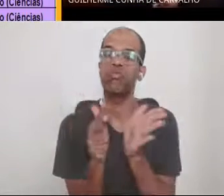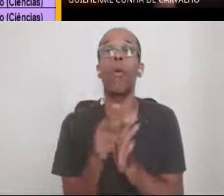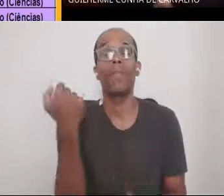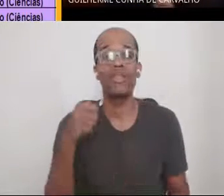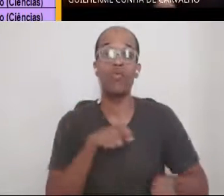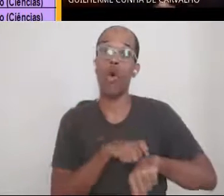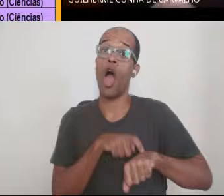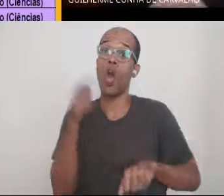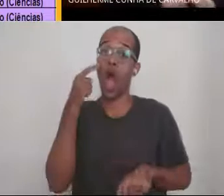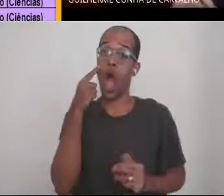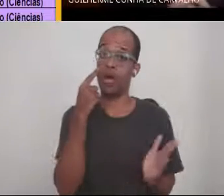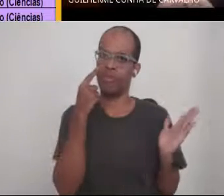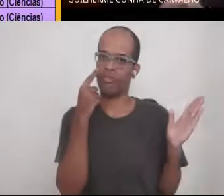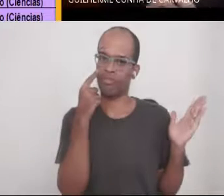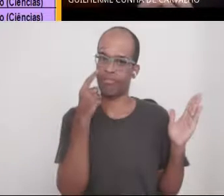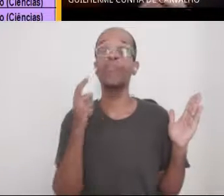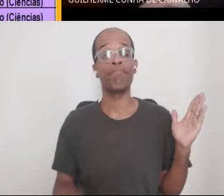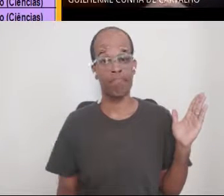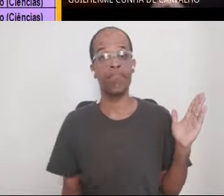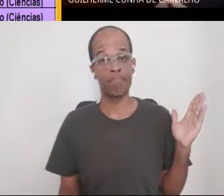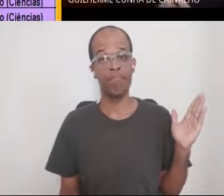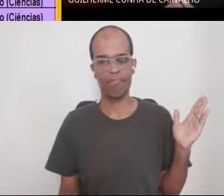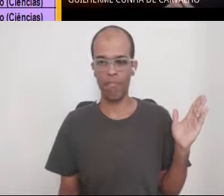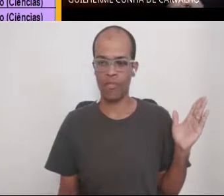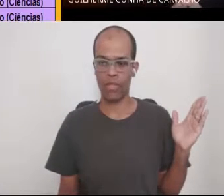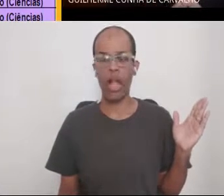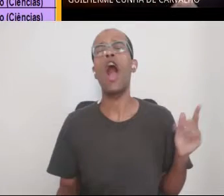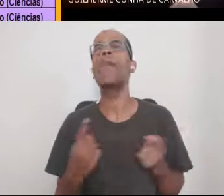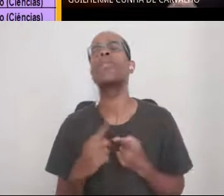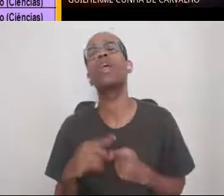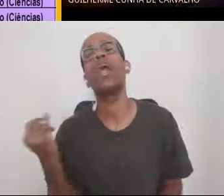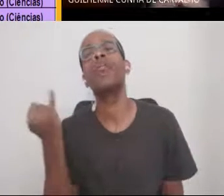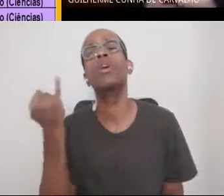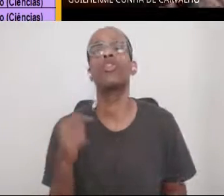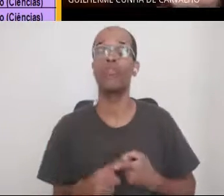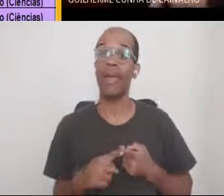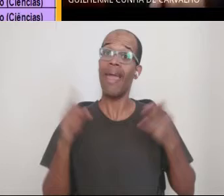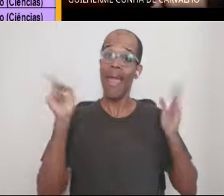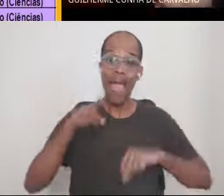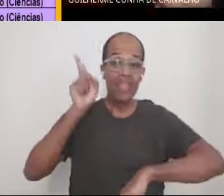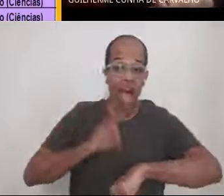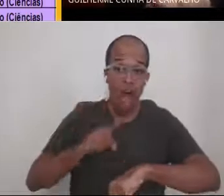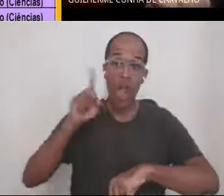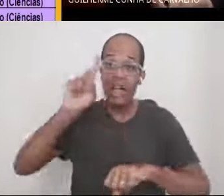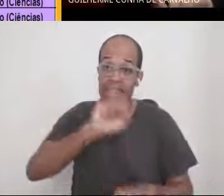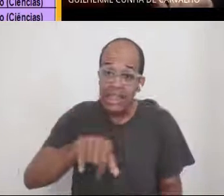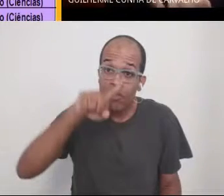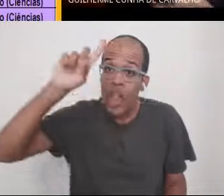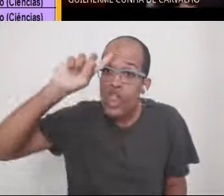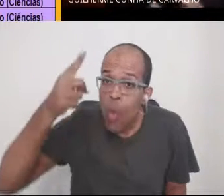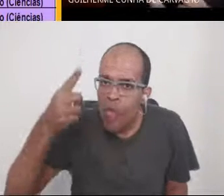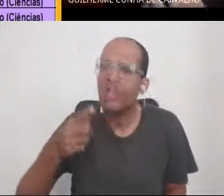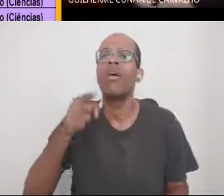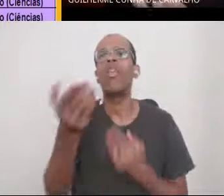tá bom? Nessa aula que acontece ao vivo. Mas por que ela é tão importante? Porque é nessa aula que o professor tira a dúvida,